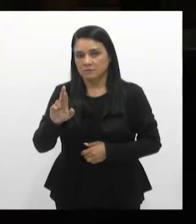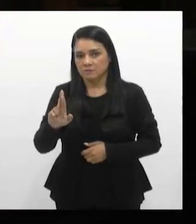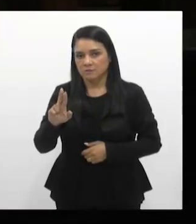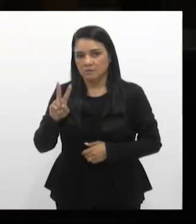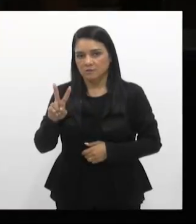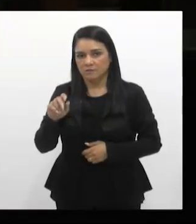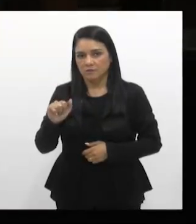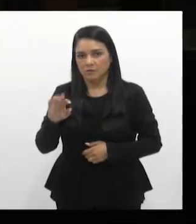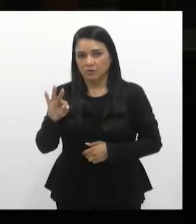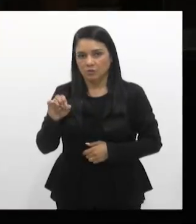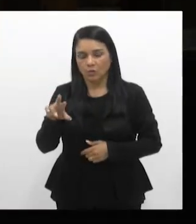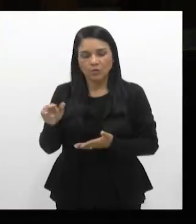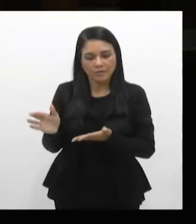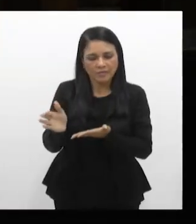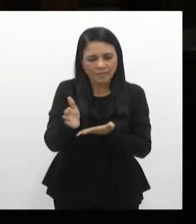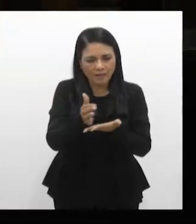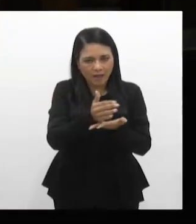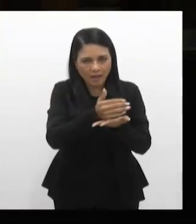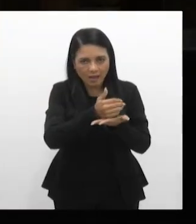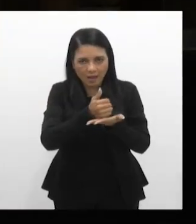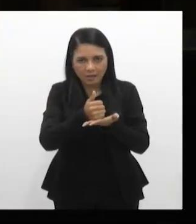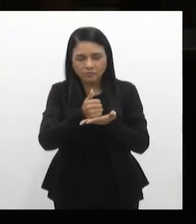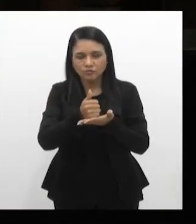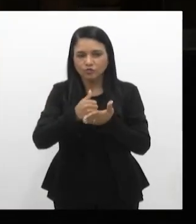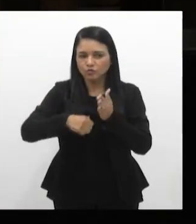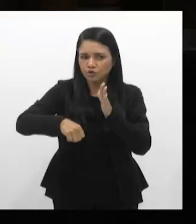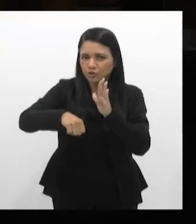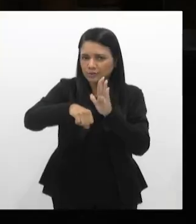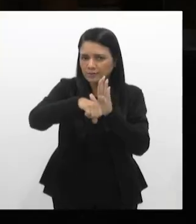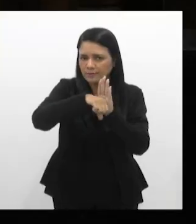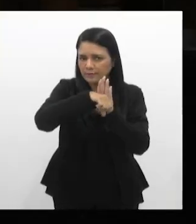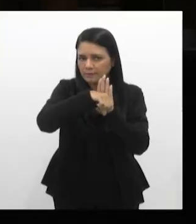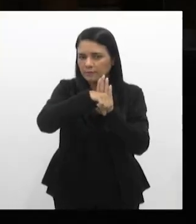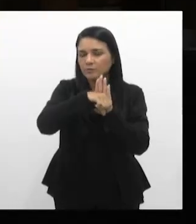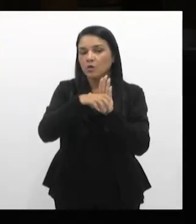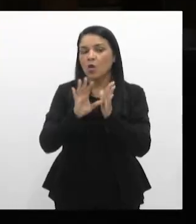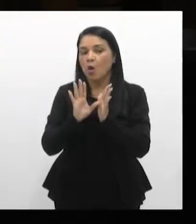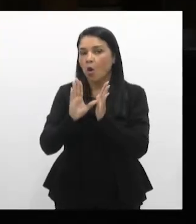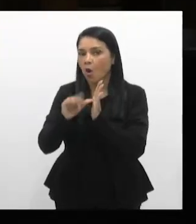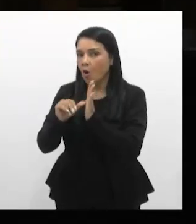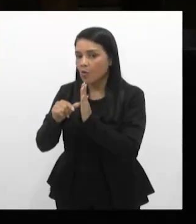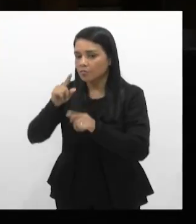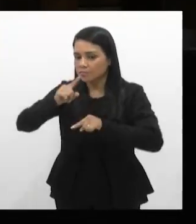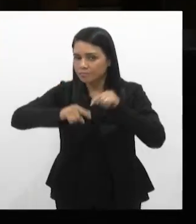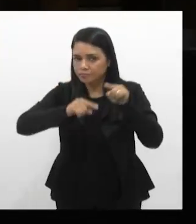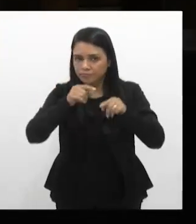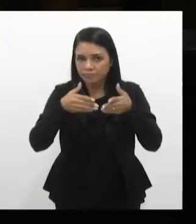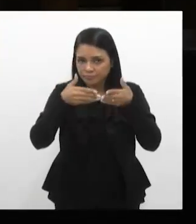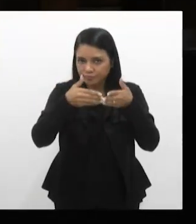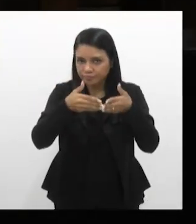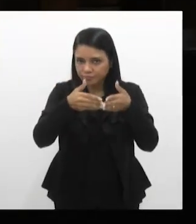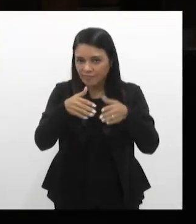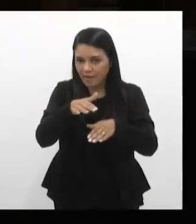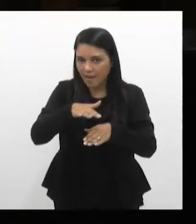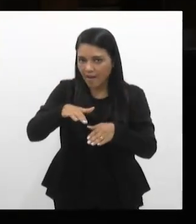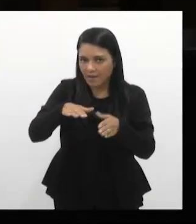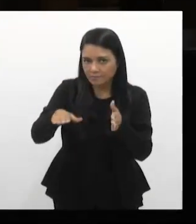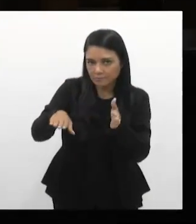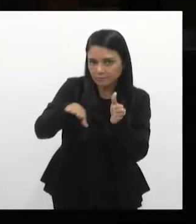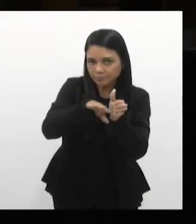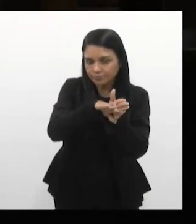competência reunir dados de ocorrências criminais relacionadas ao roubo e furto de cargas em áreas